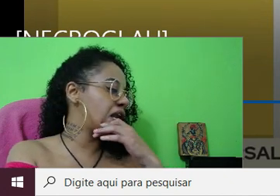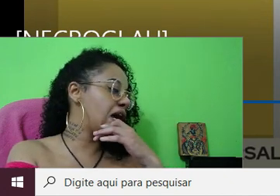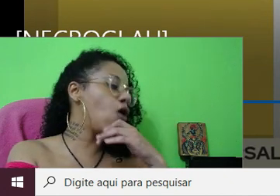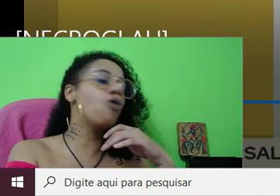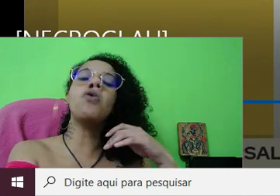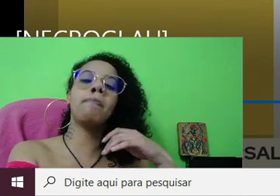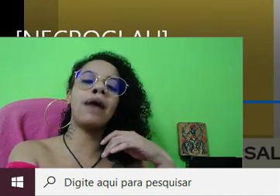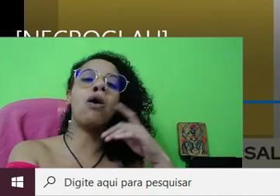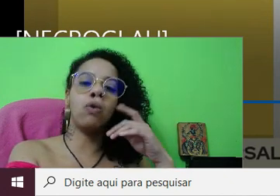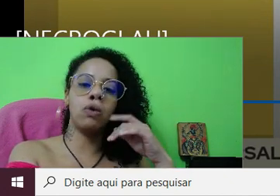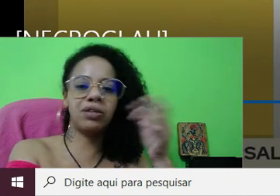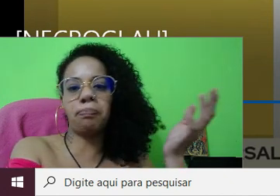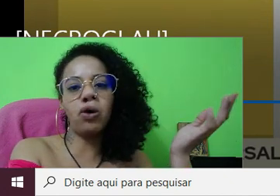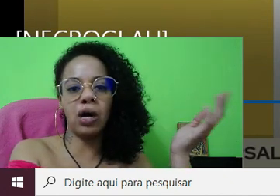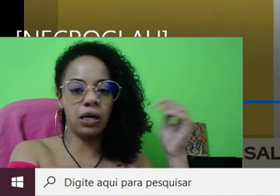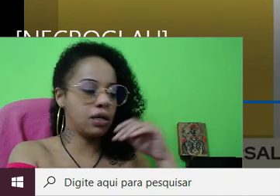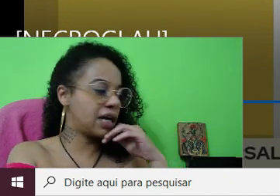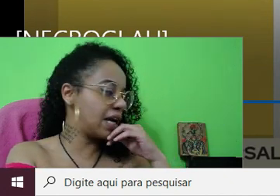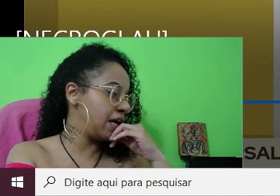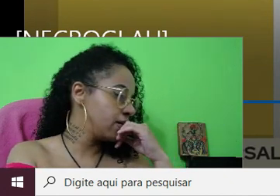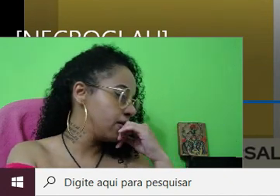imagina que eu vou chegar lá ou e o mal